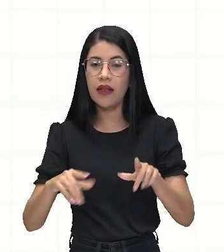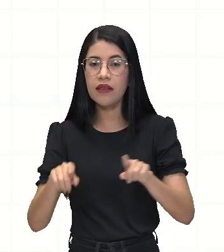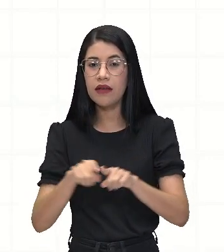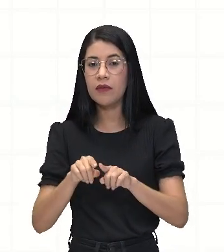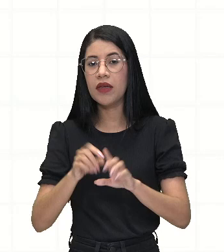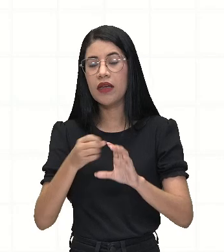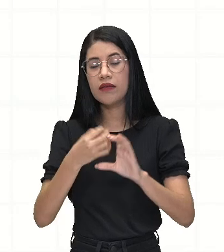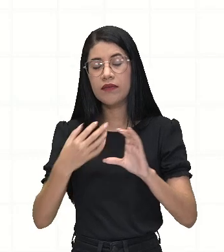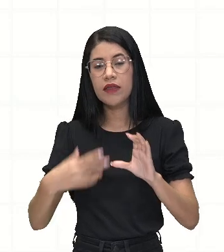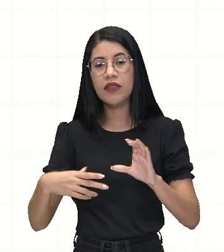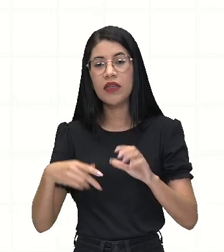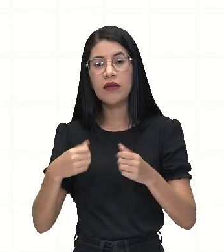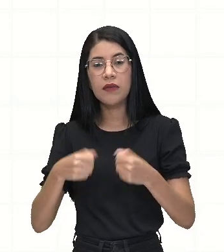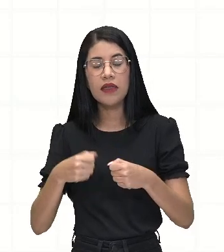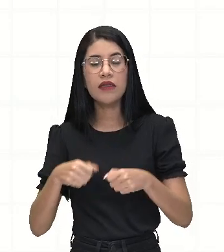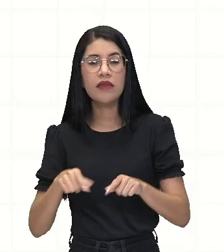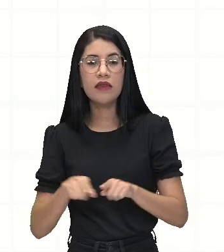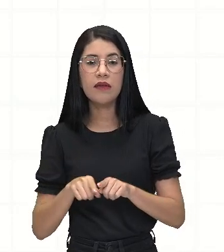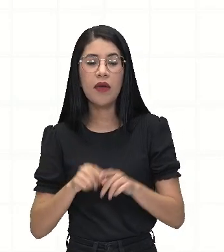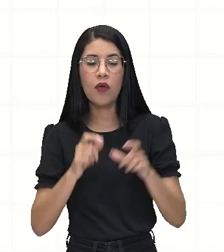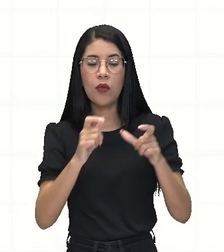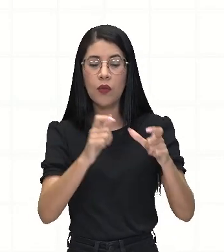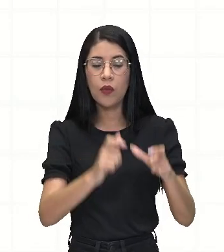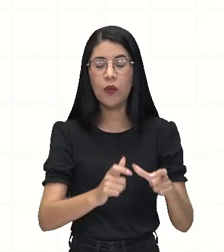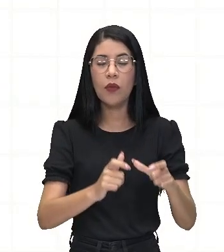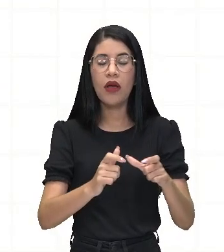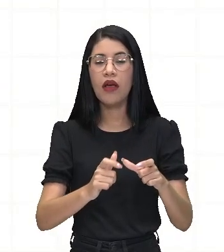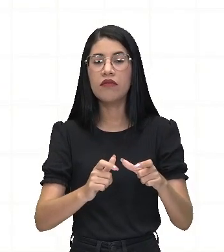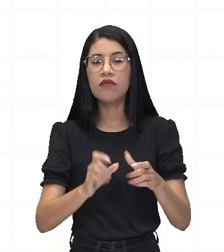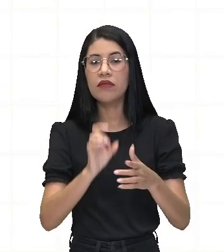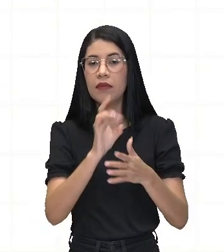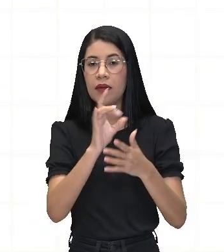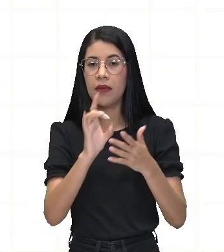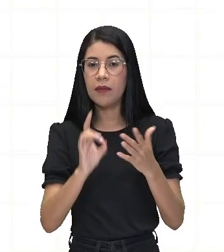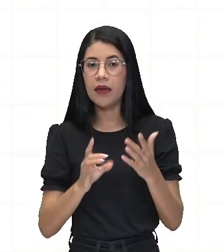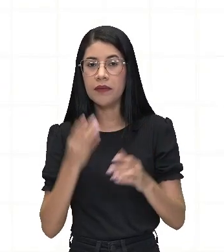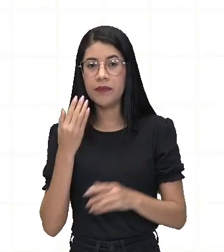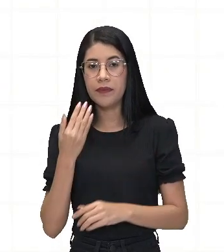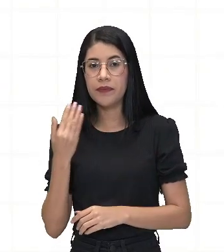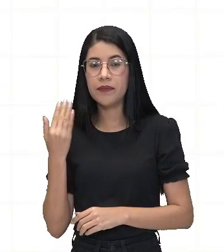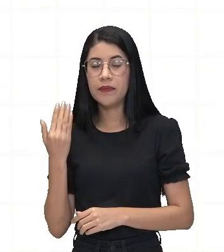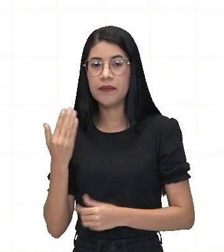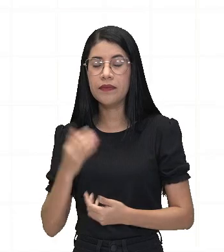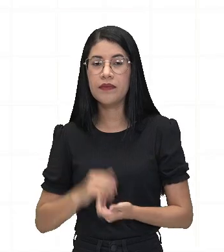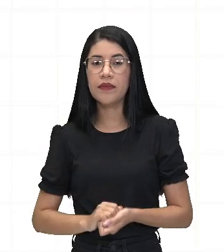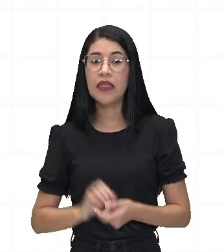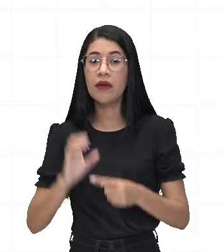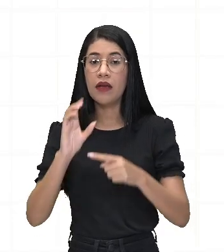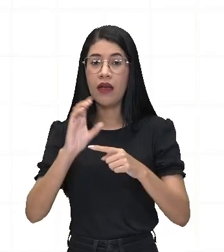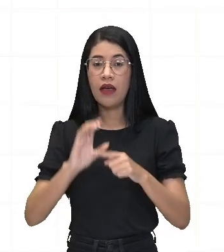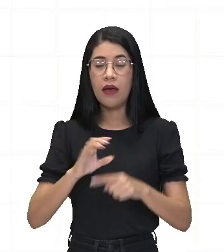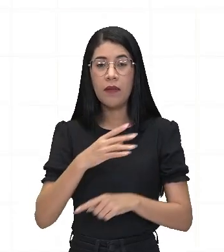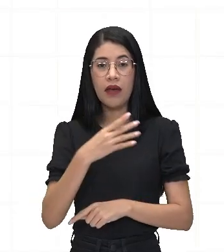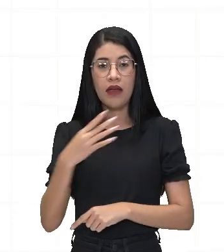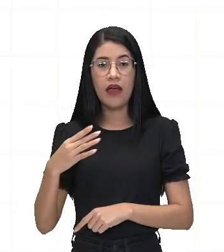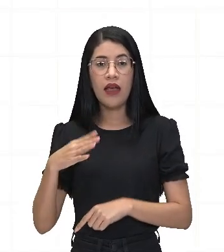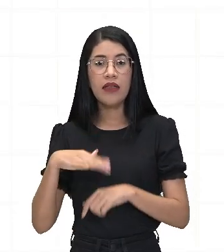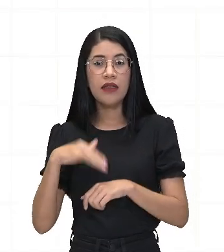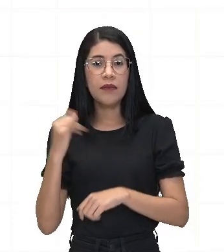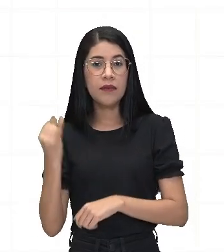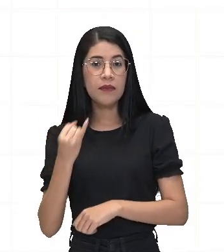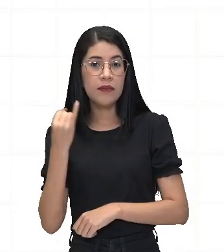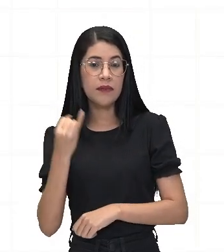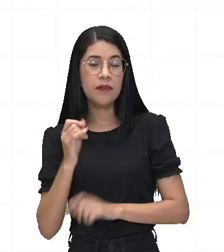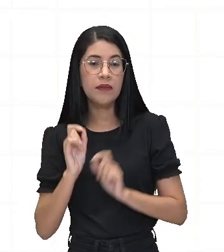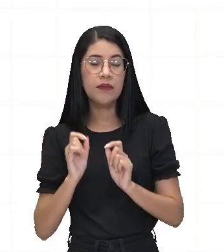que a gente verificou, né? A localização de cada uma delas. Então, nós temos aí as capitanias hereditárias mais importantes.